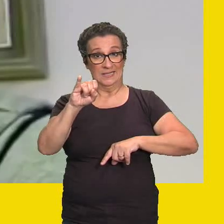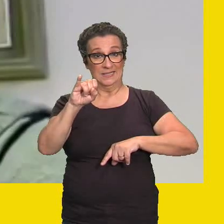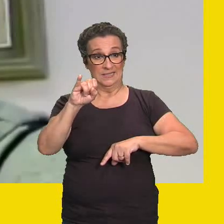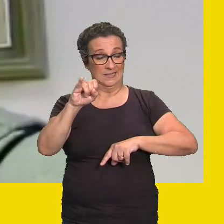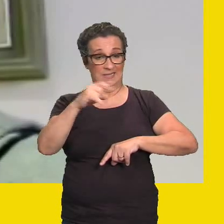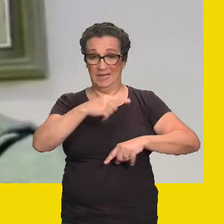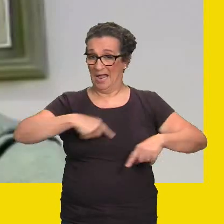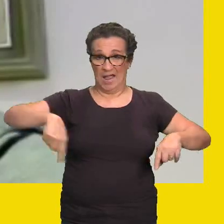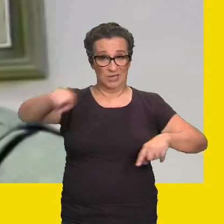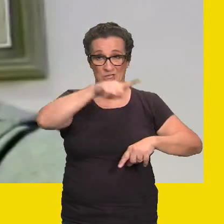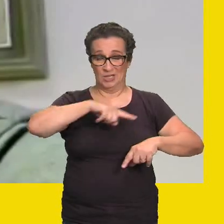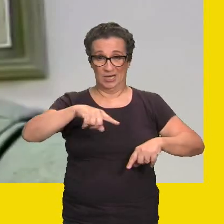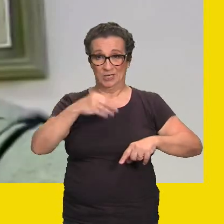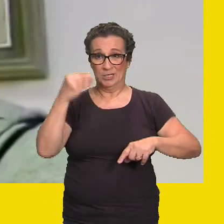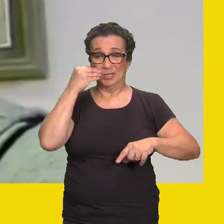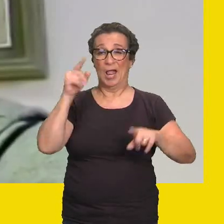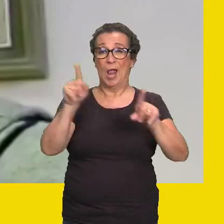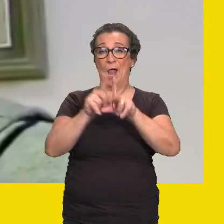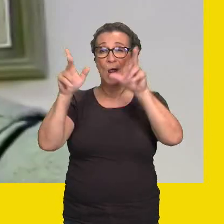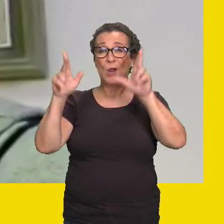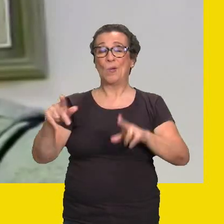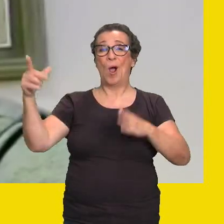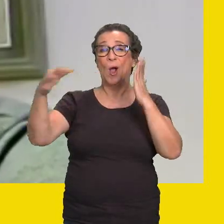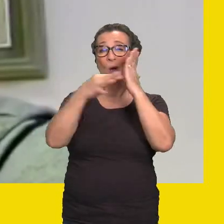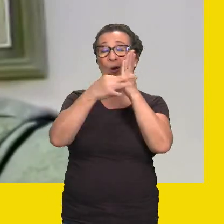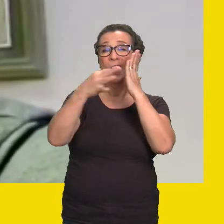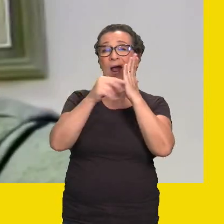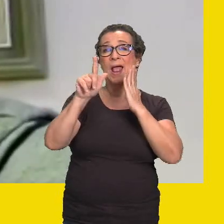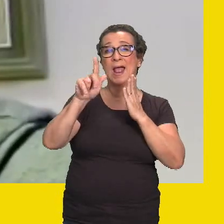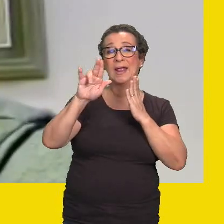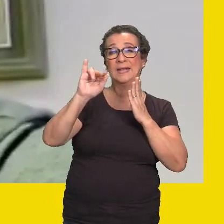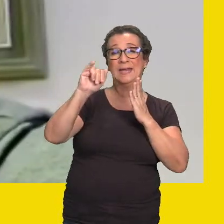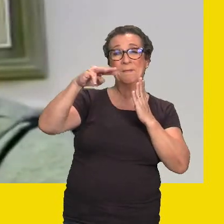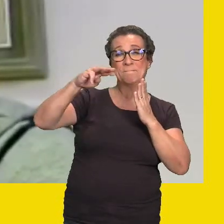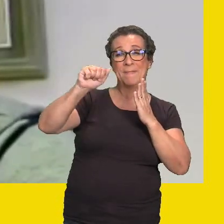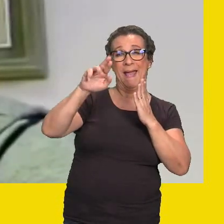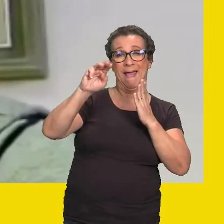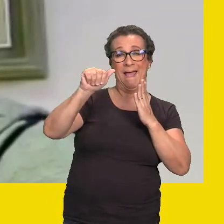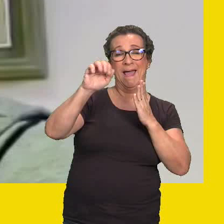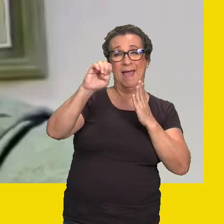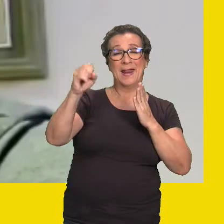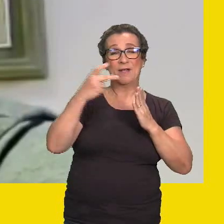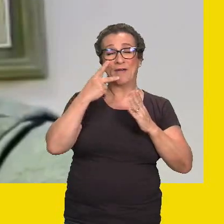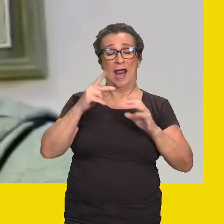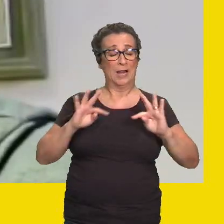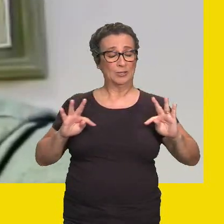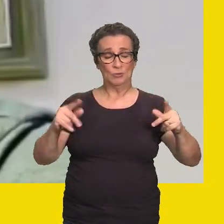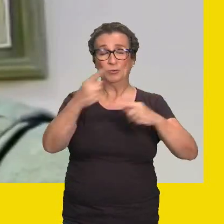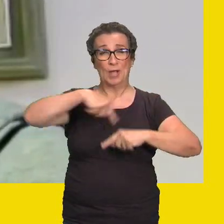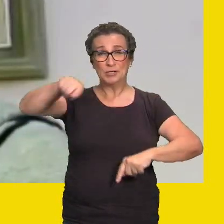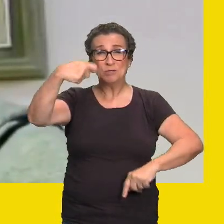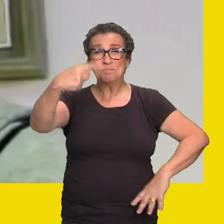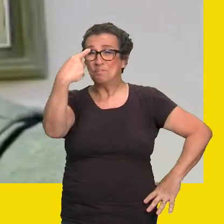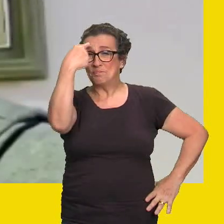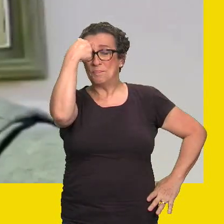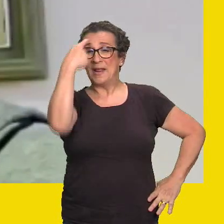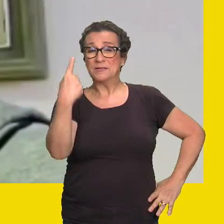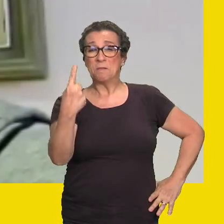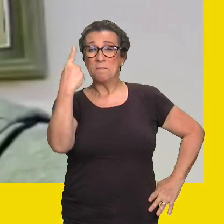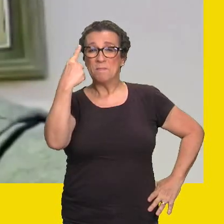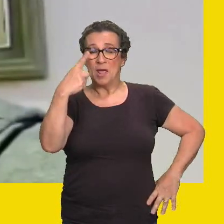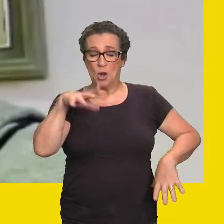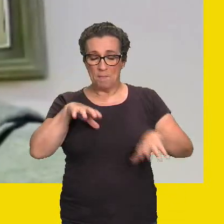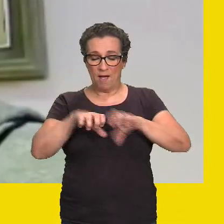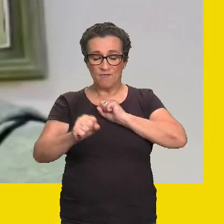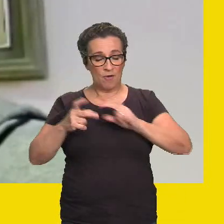Rosa coloca, que é o correr da vida que tudo embrulha. Eu acho que o primeiro ponto da gente pensar numa formação